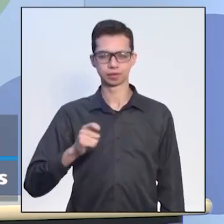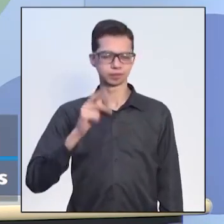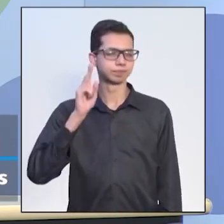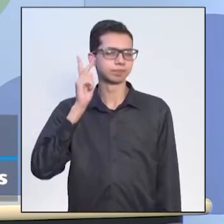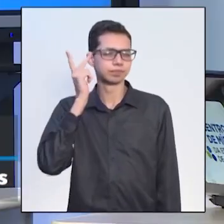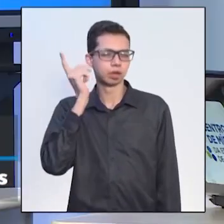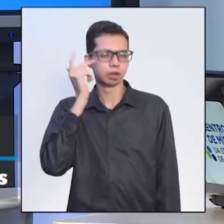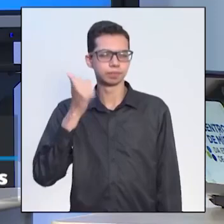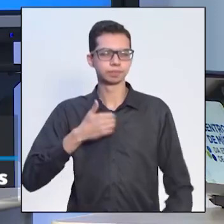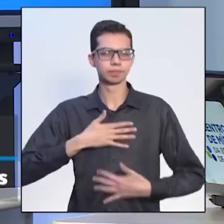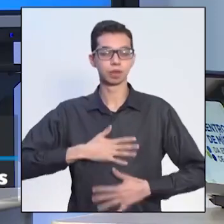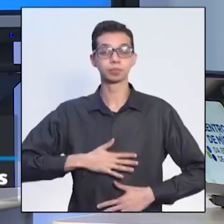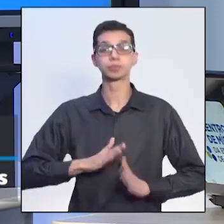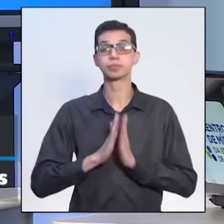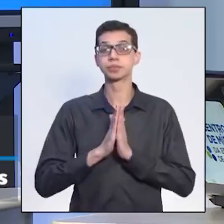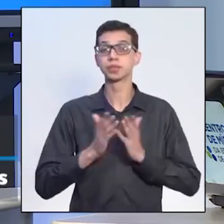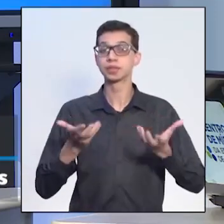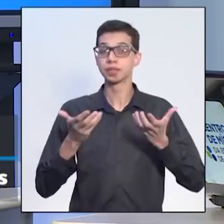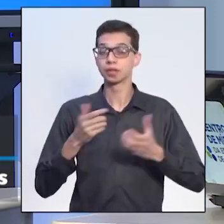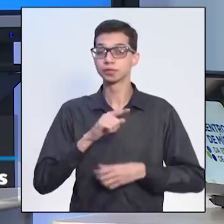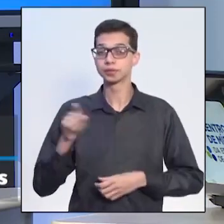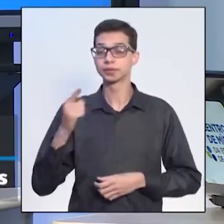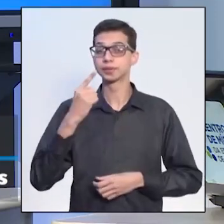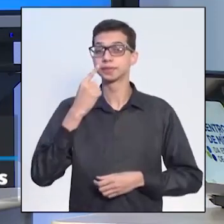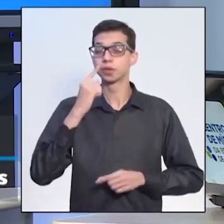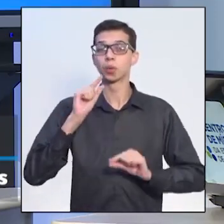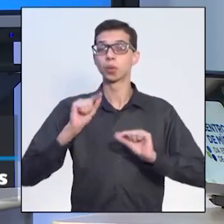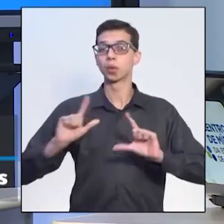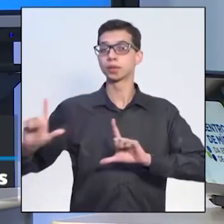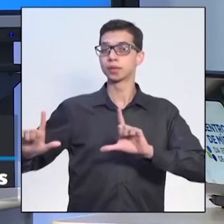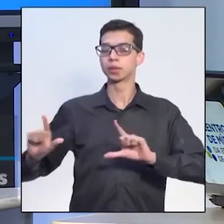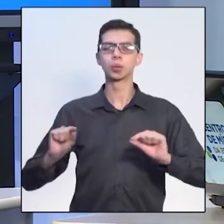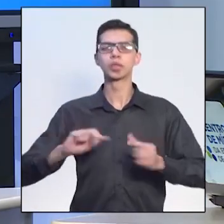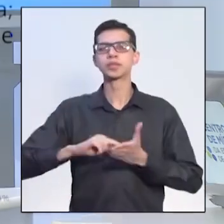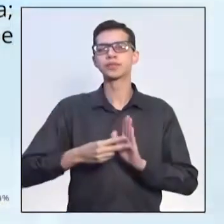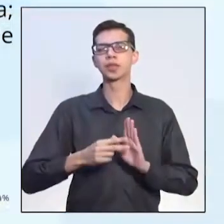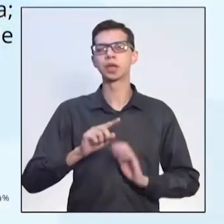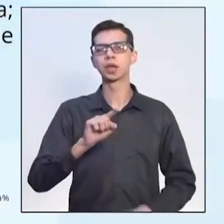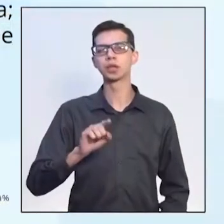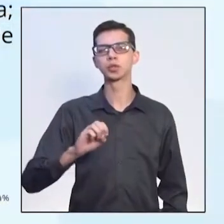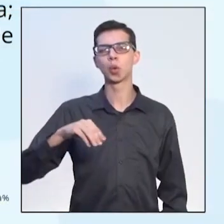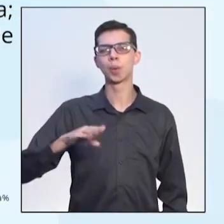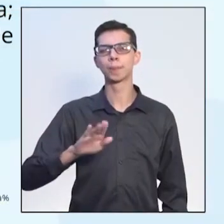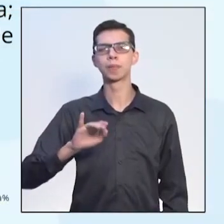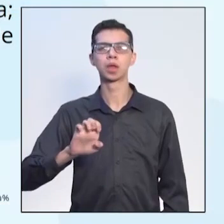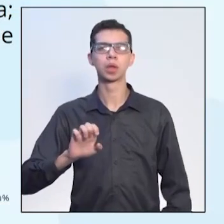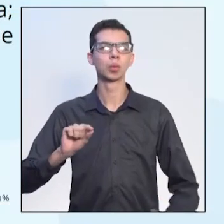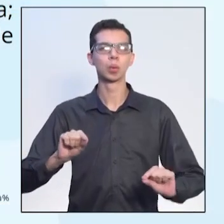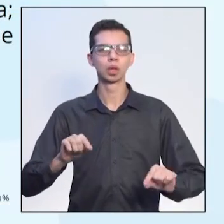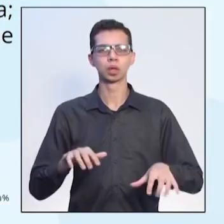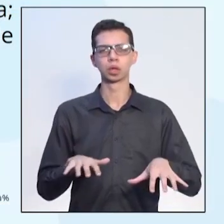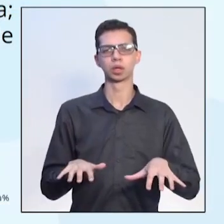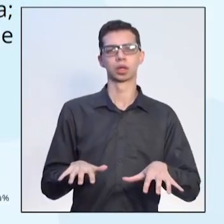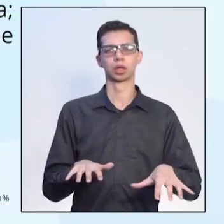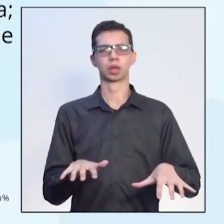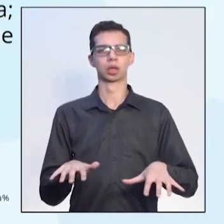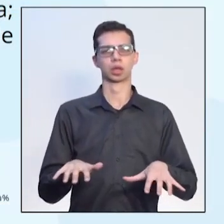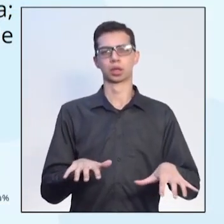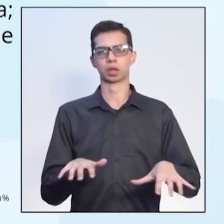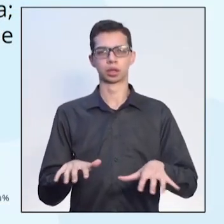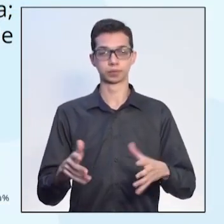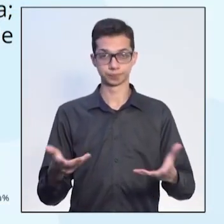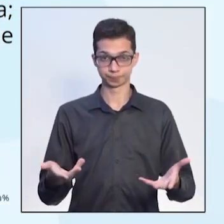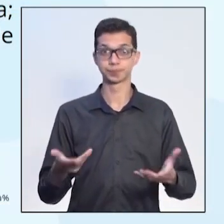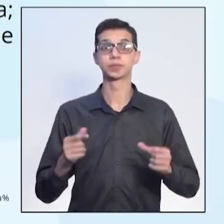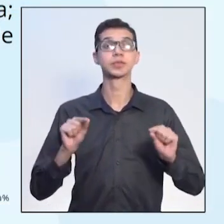só, eu queria que vocês acompanhassem na tela a definição do que é um zumbi na ficção. Olha só, zumbi, na ficção,